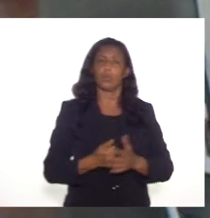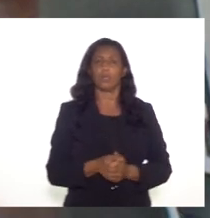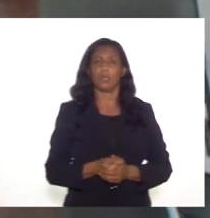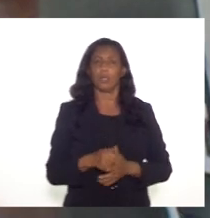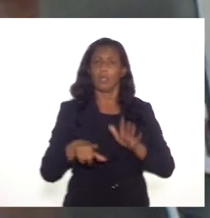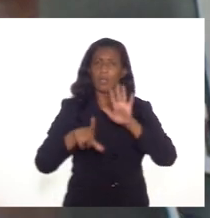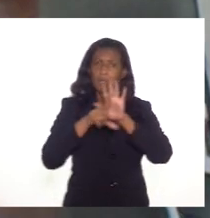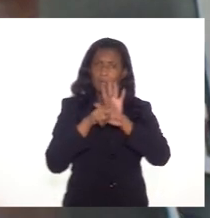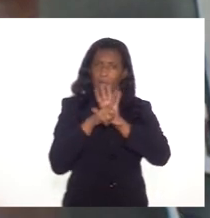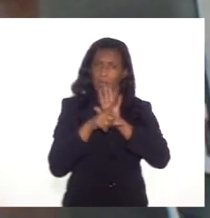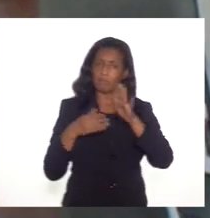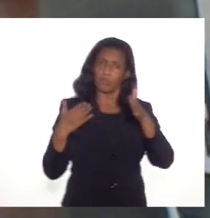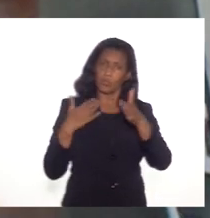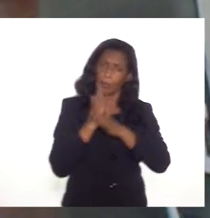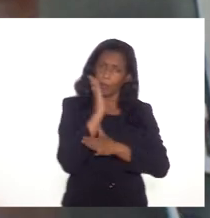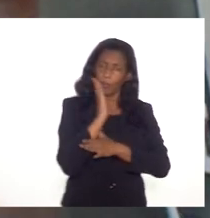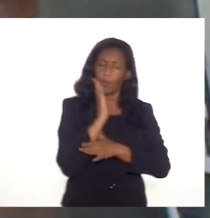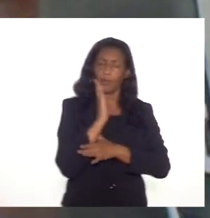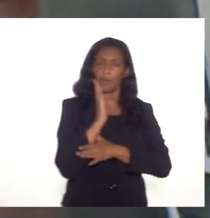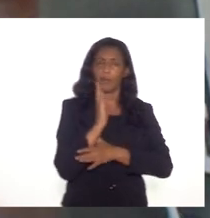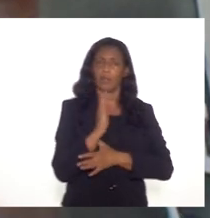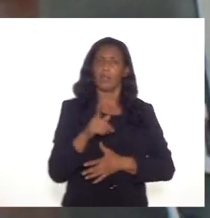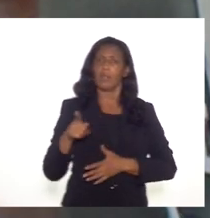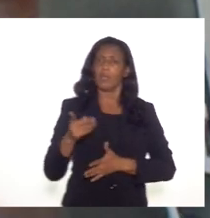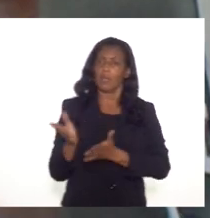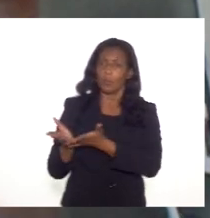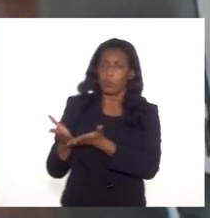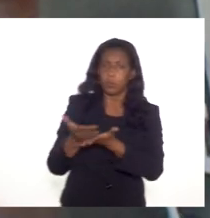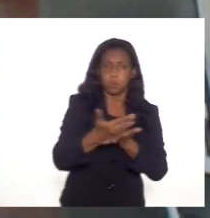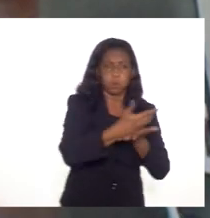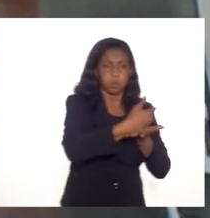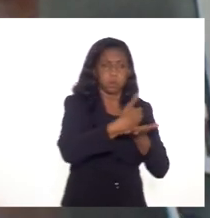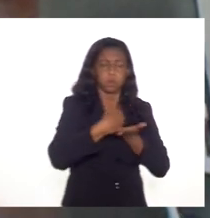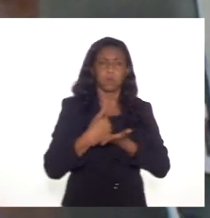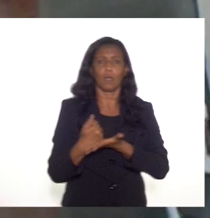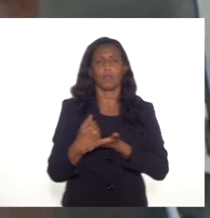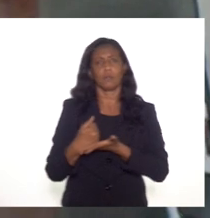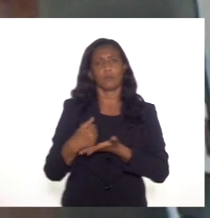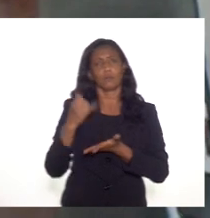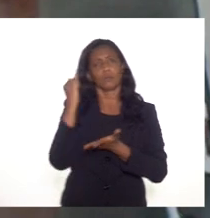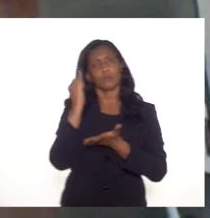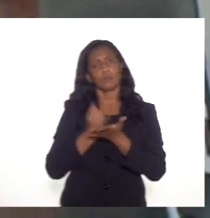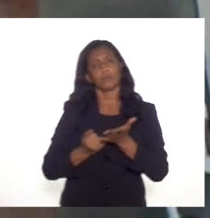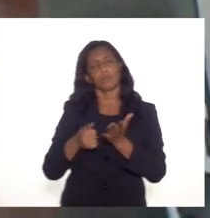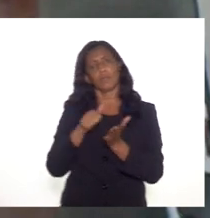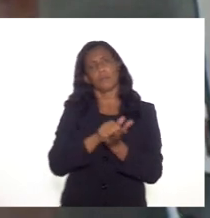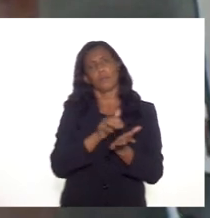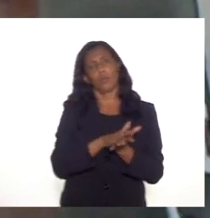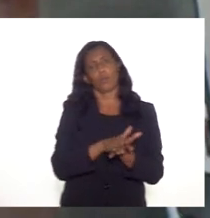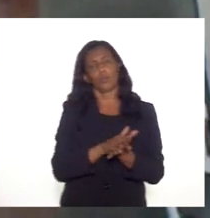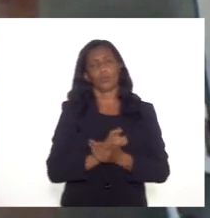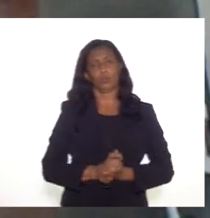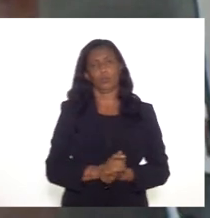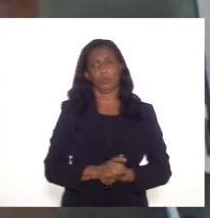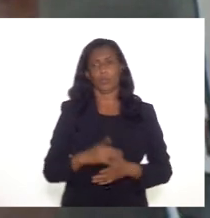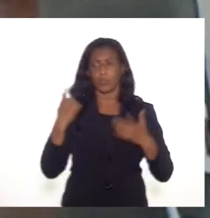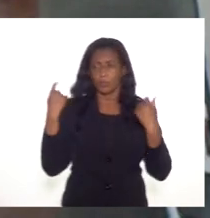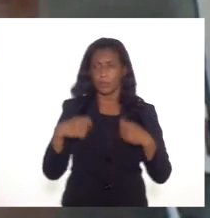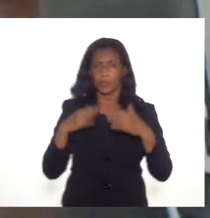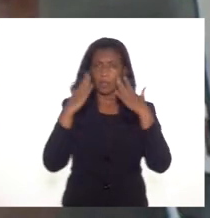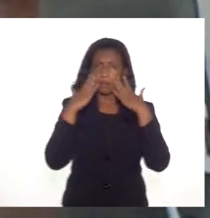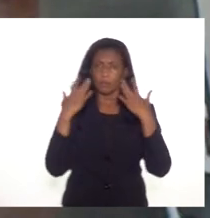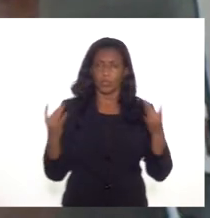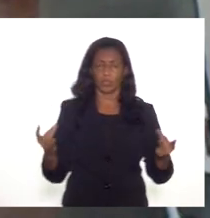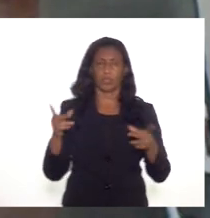orçamentária que nós vamos aprovar mais adiante é a arrecadação de todos os impostos. Nós temos que colocar isso claro para a população,